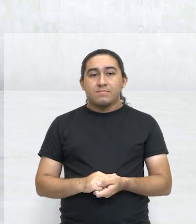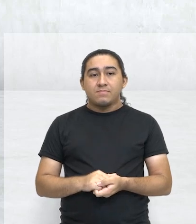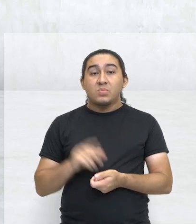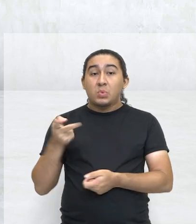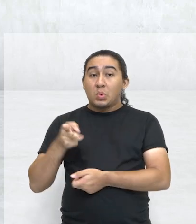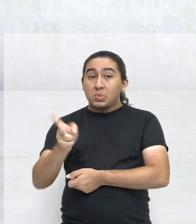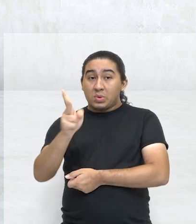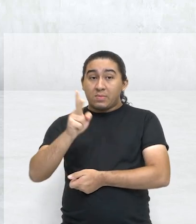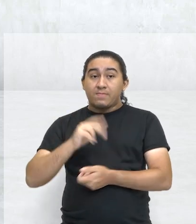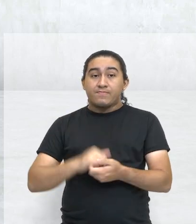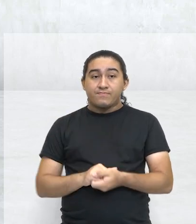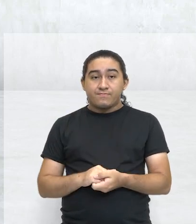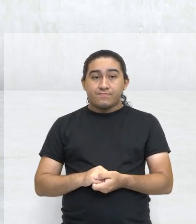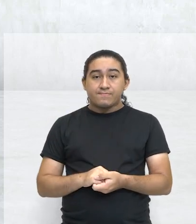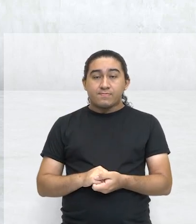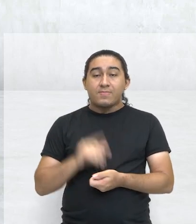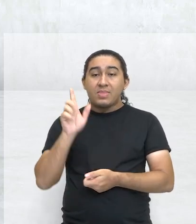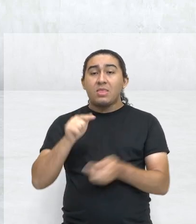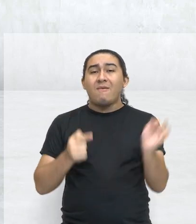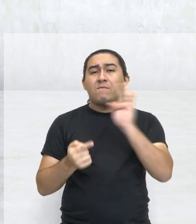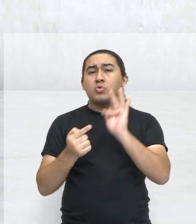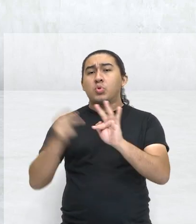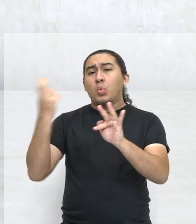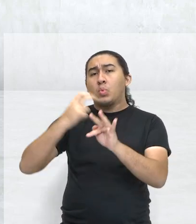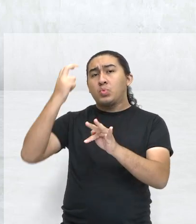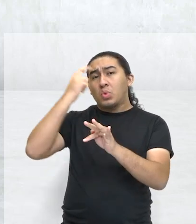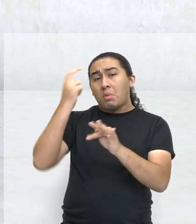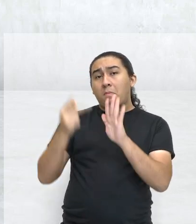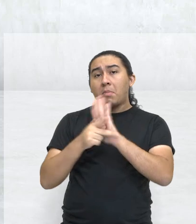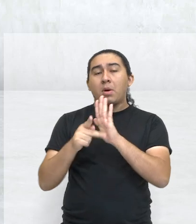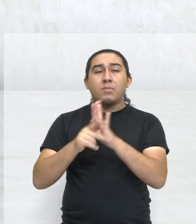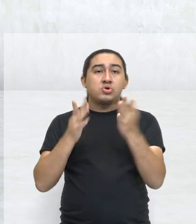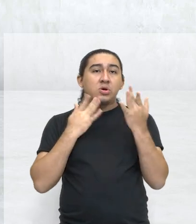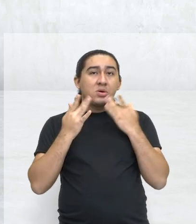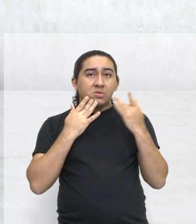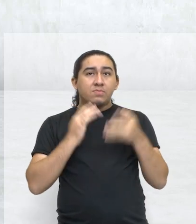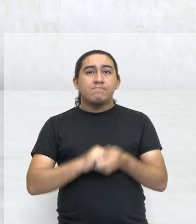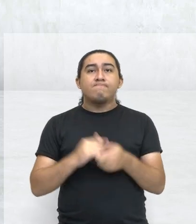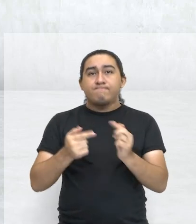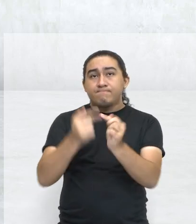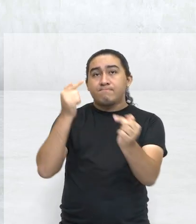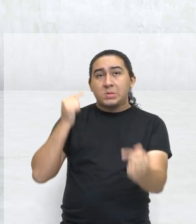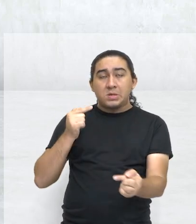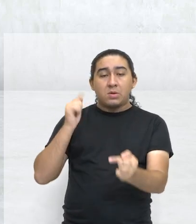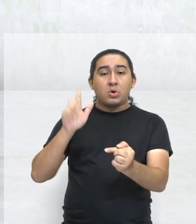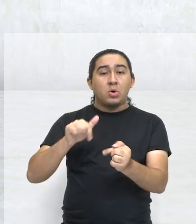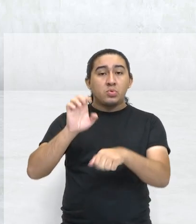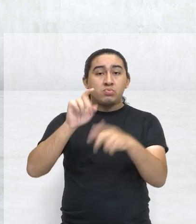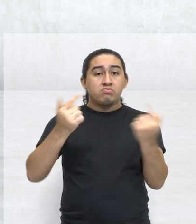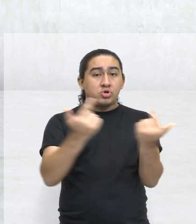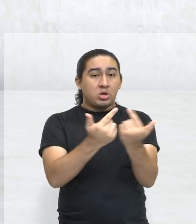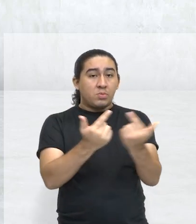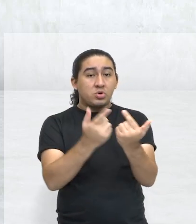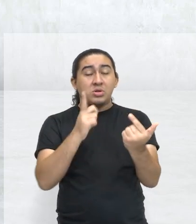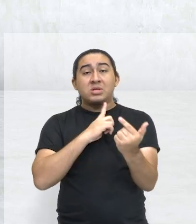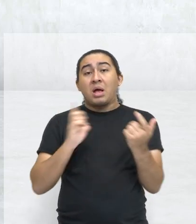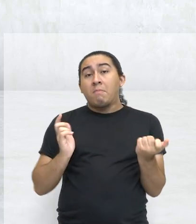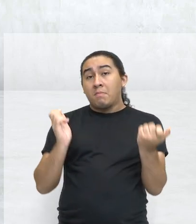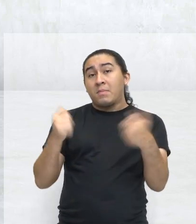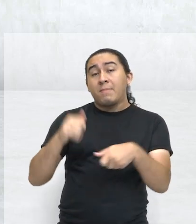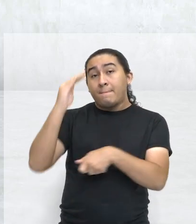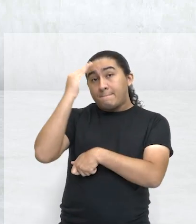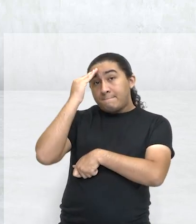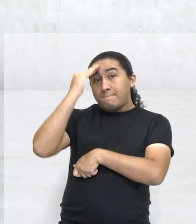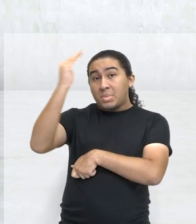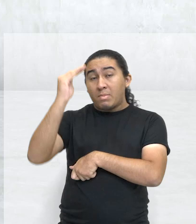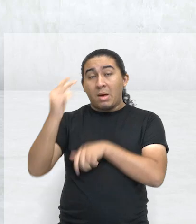utilizou a acústica do teatro e que o show foi realmente um espetáculo. Tá? Então,